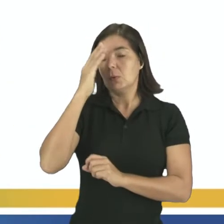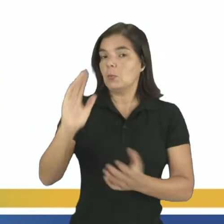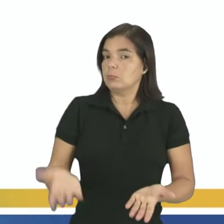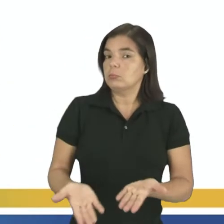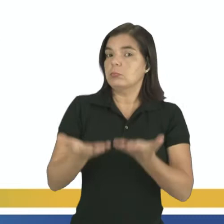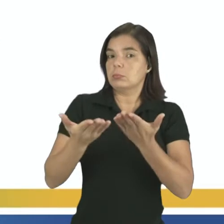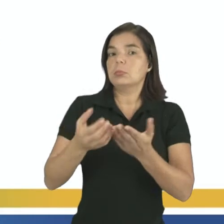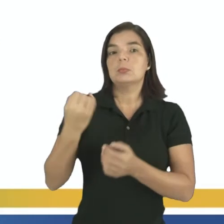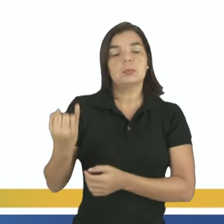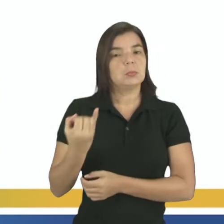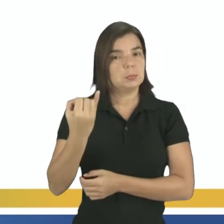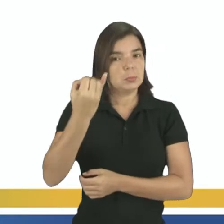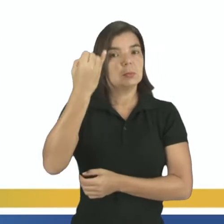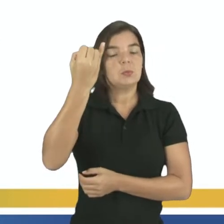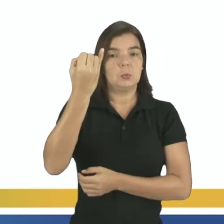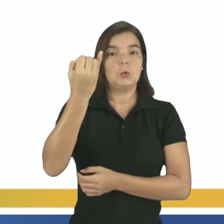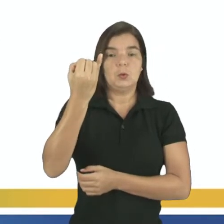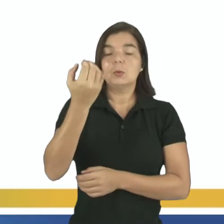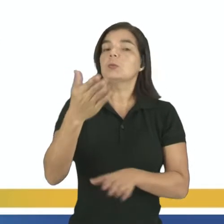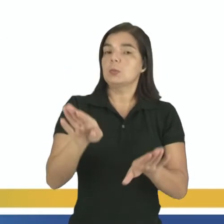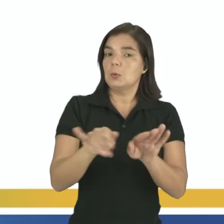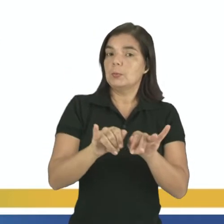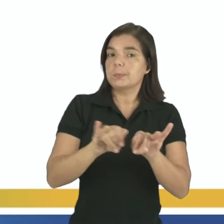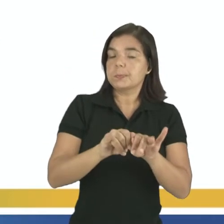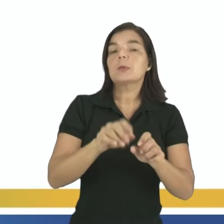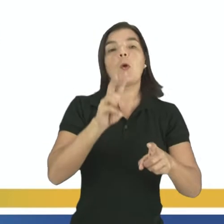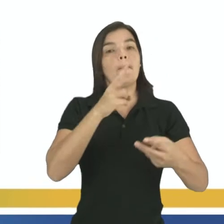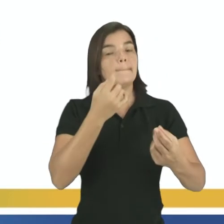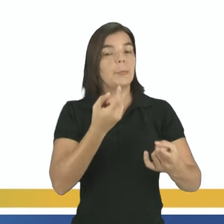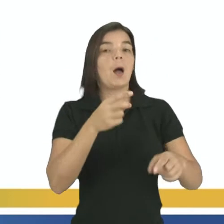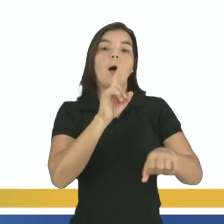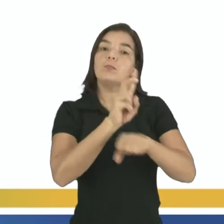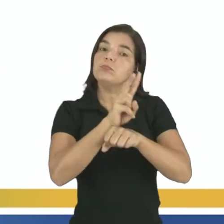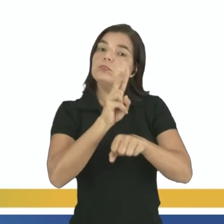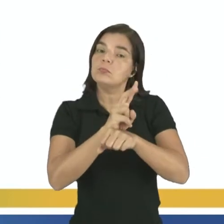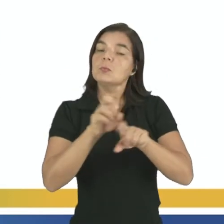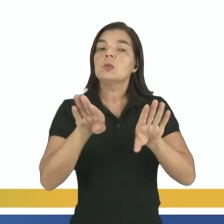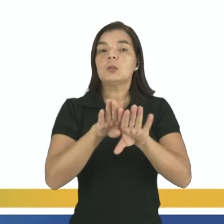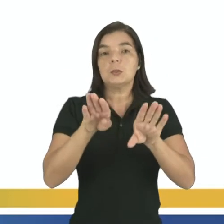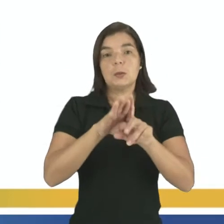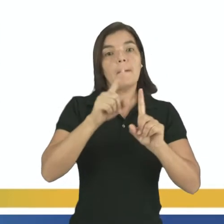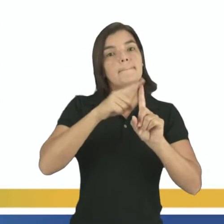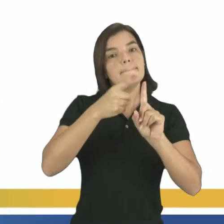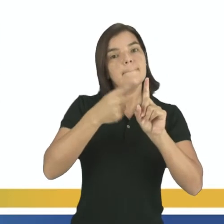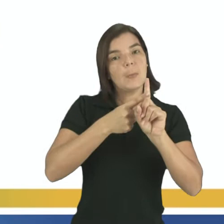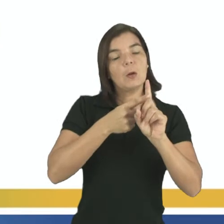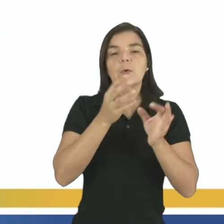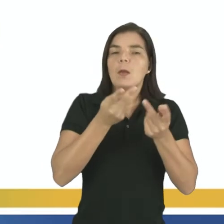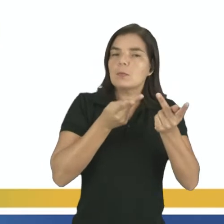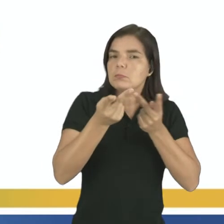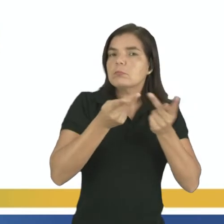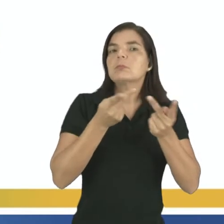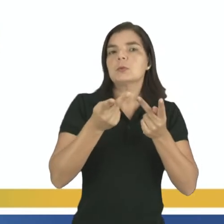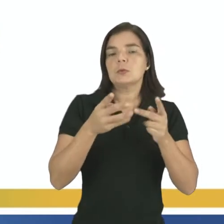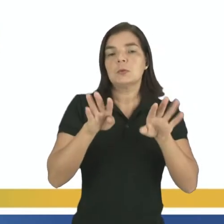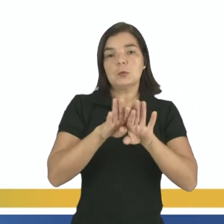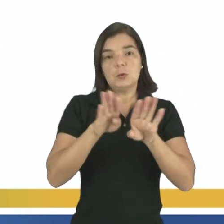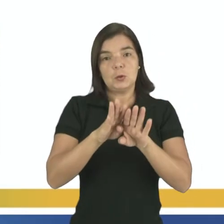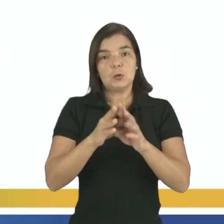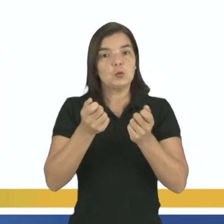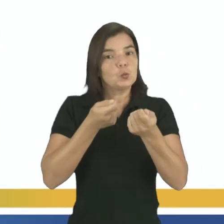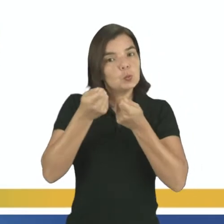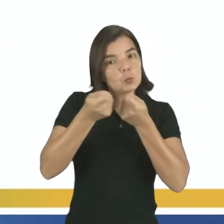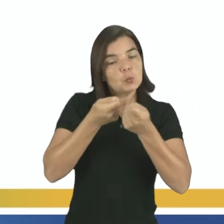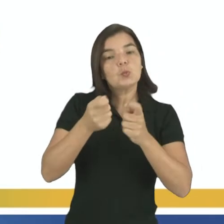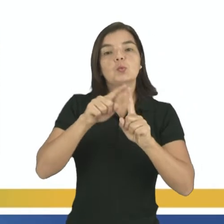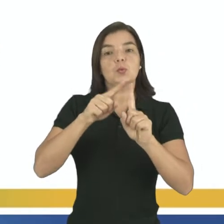exalta a importância das relações sexuais protegidas e da gravidez planejada, tá? Tanto a questão de controle